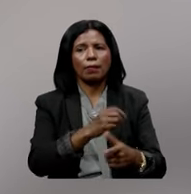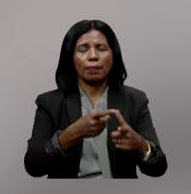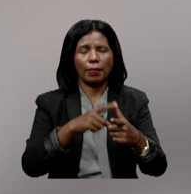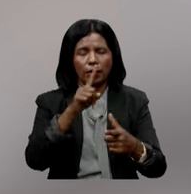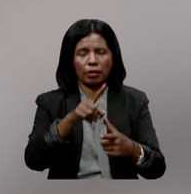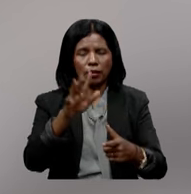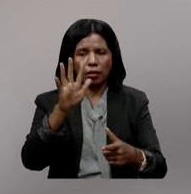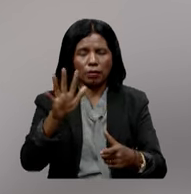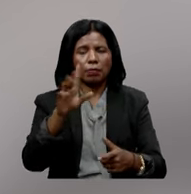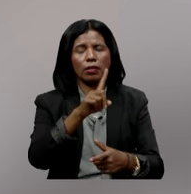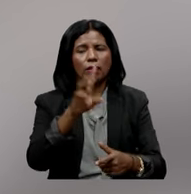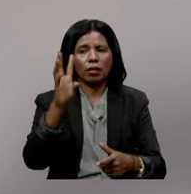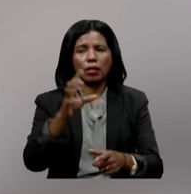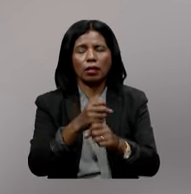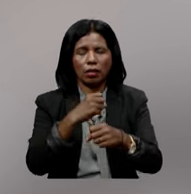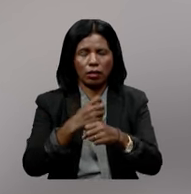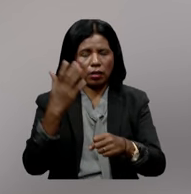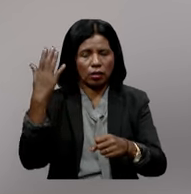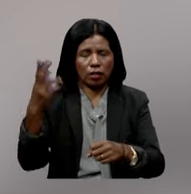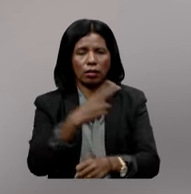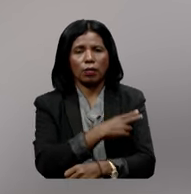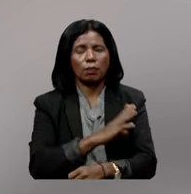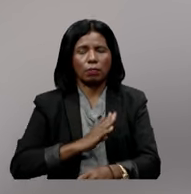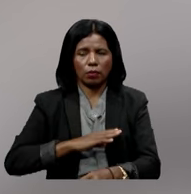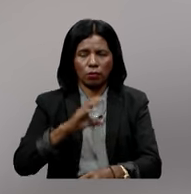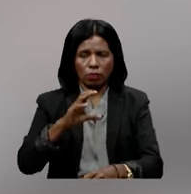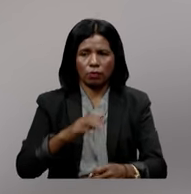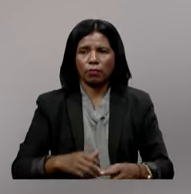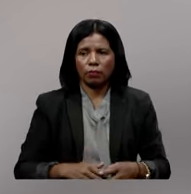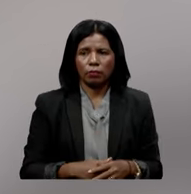Ida 5 Ida ne halohela tratamento ya horex baukau Feliciano Venancio Velo, Ziemen.